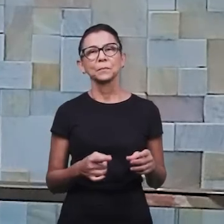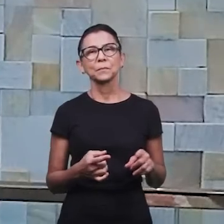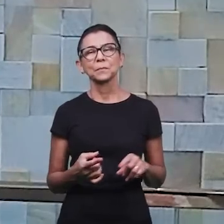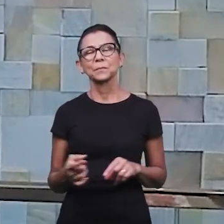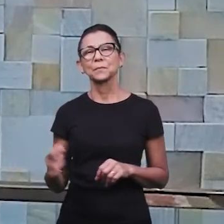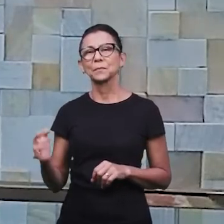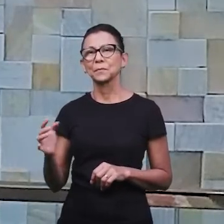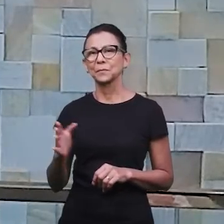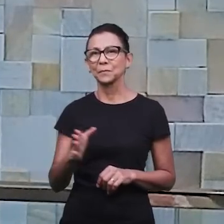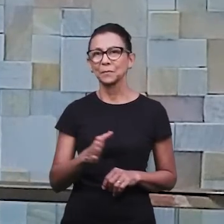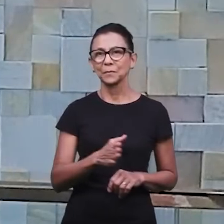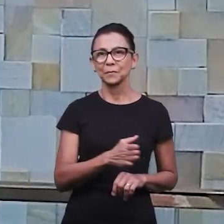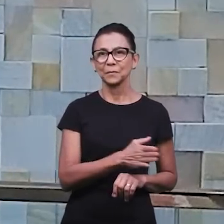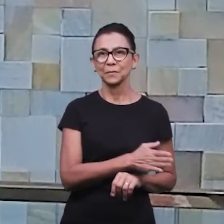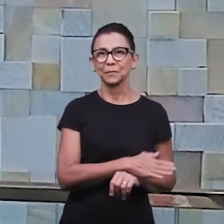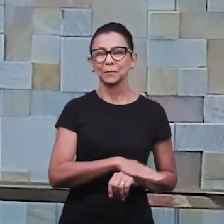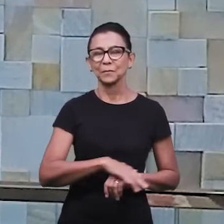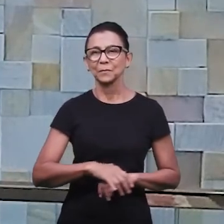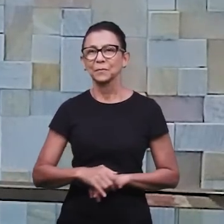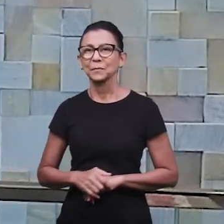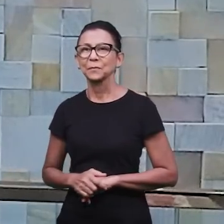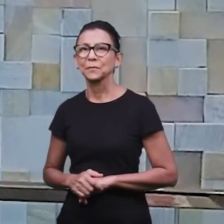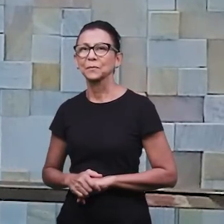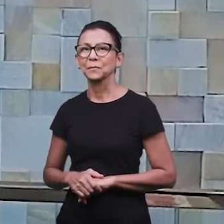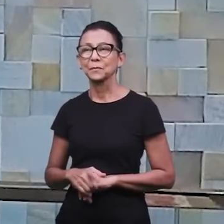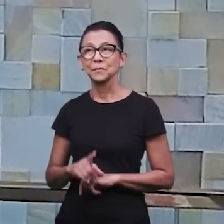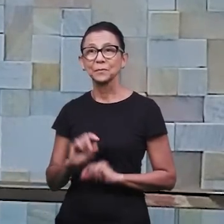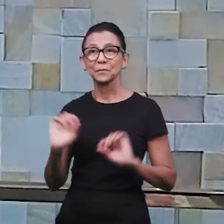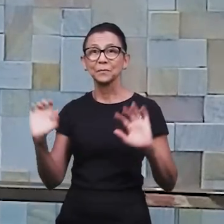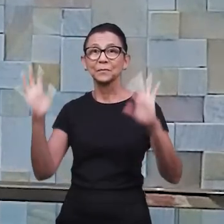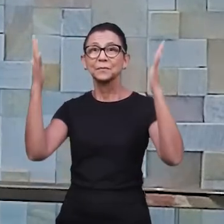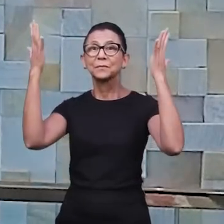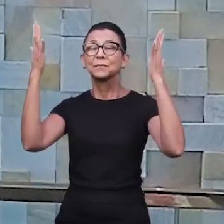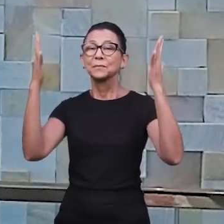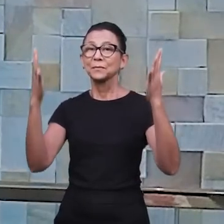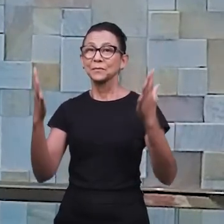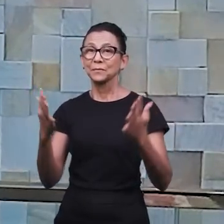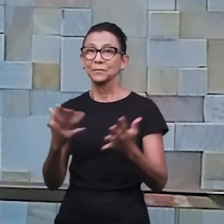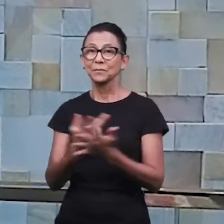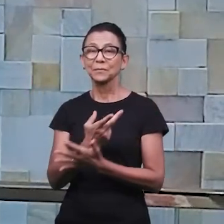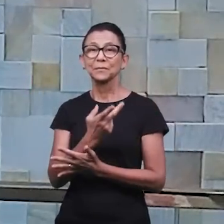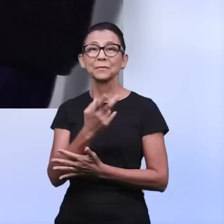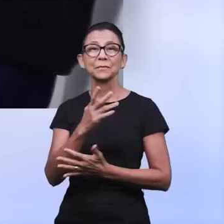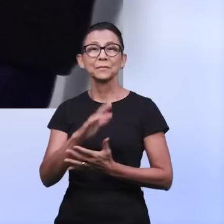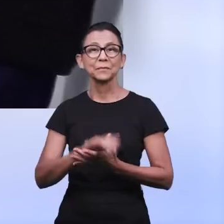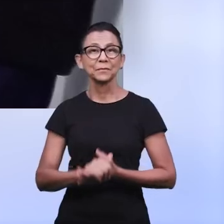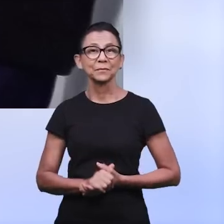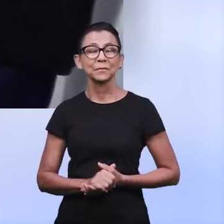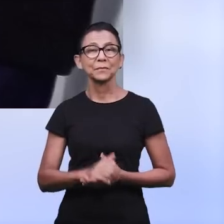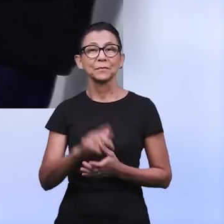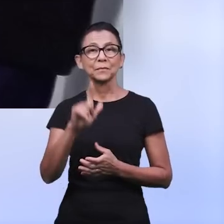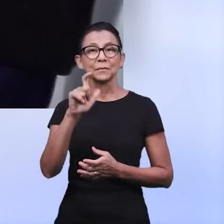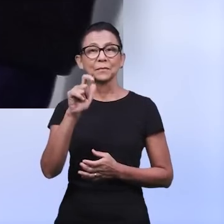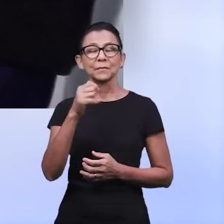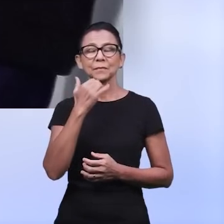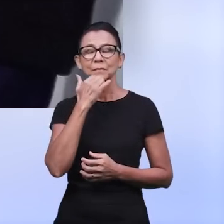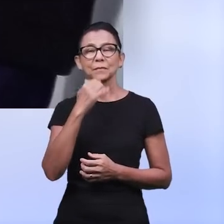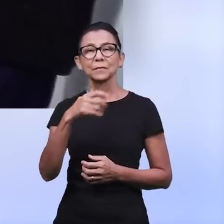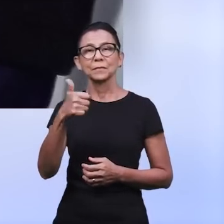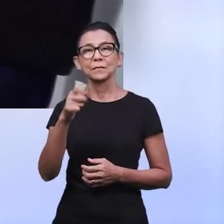O Templo do Jardim Atlântico está em festa, em comemoração aos 15 anos da igreja. Na